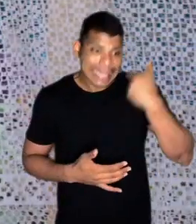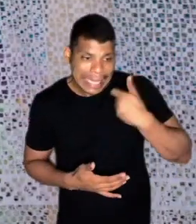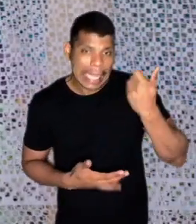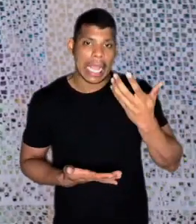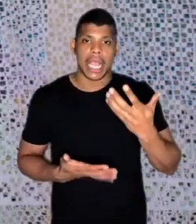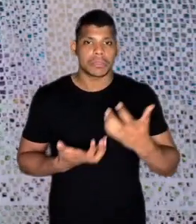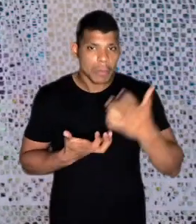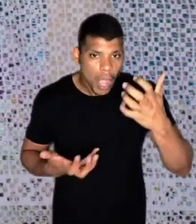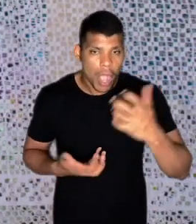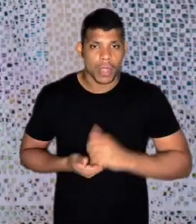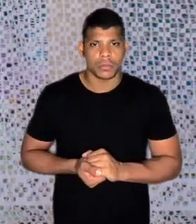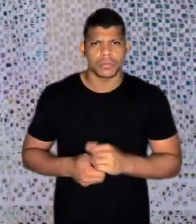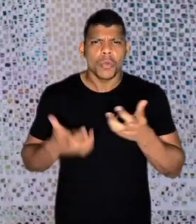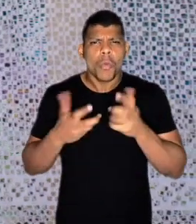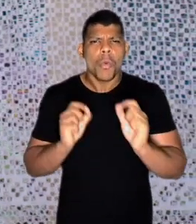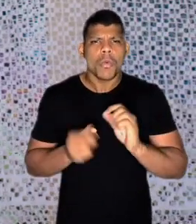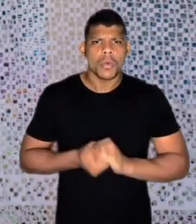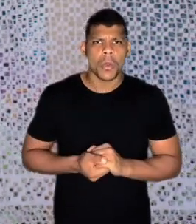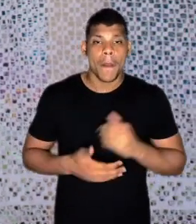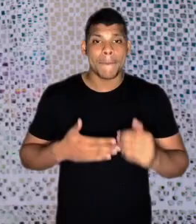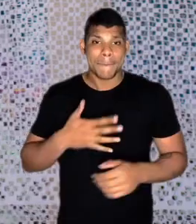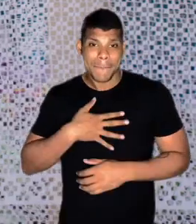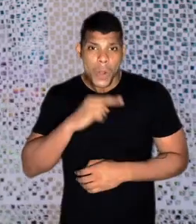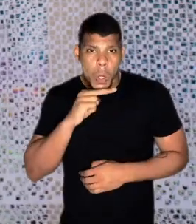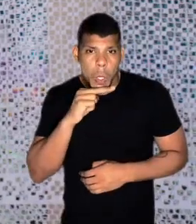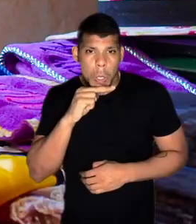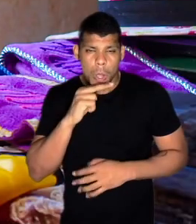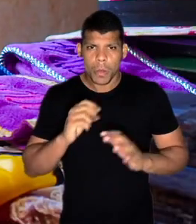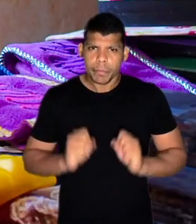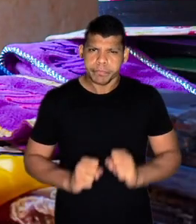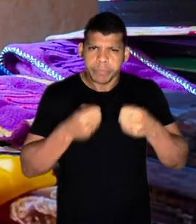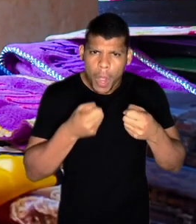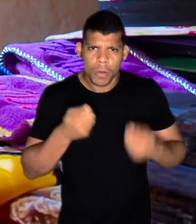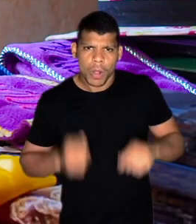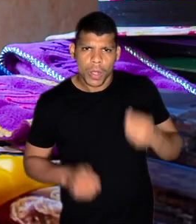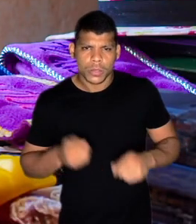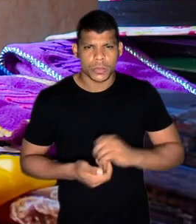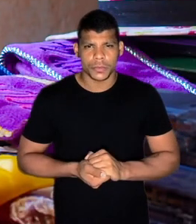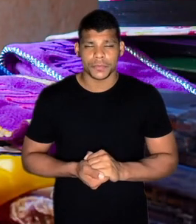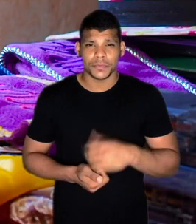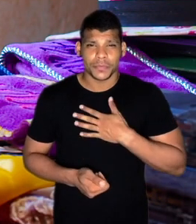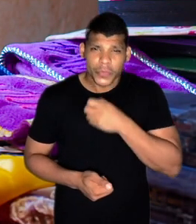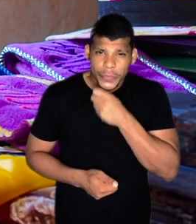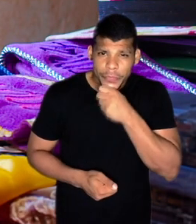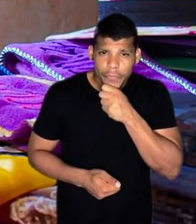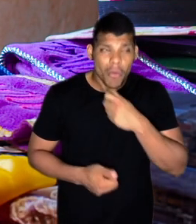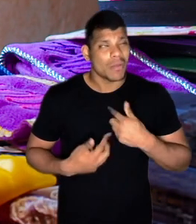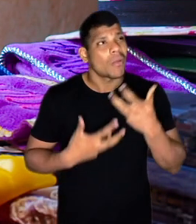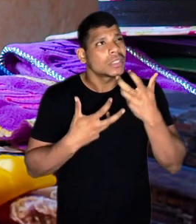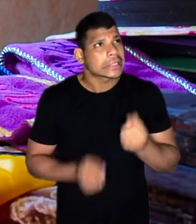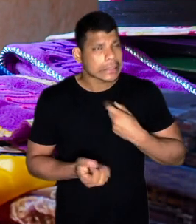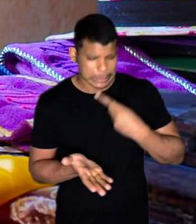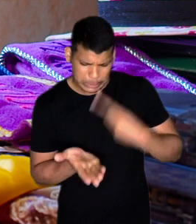Eu esperando que eu tenho que meus netos Bruno Se dedique A Quadrilha então Messi a minha avó eu